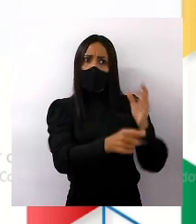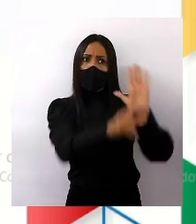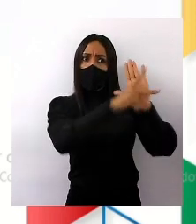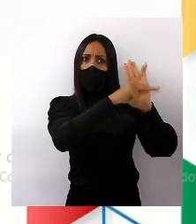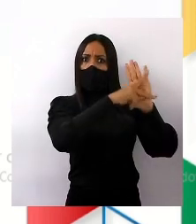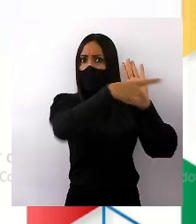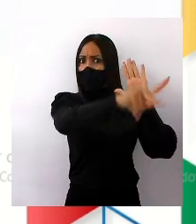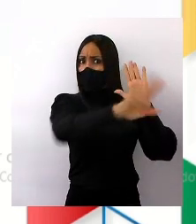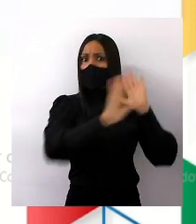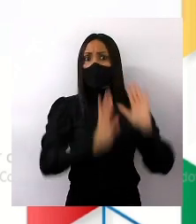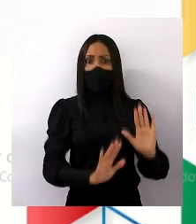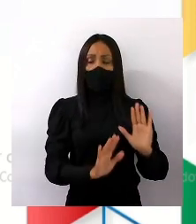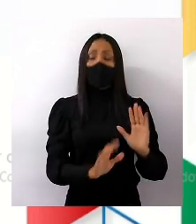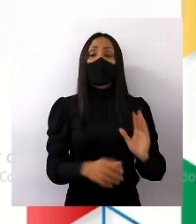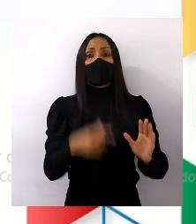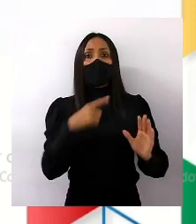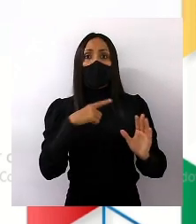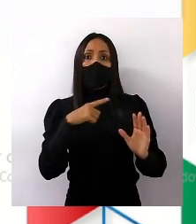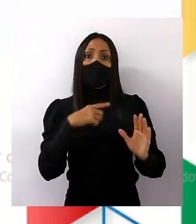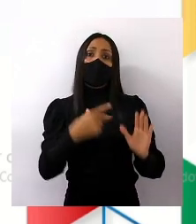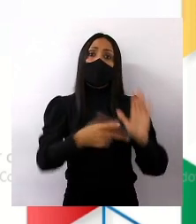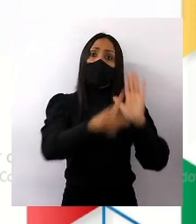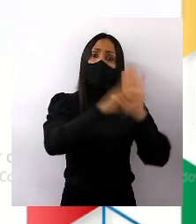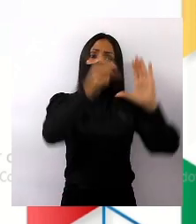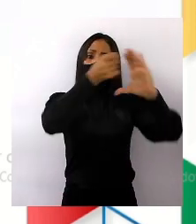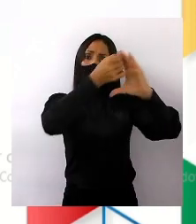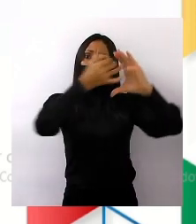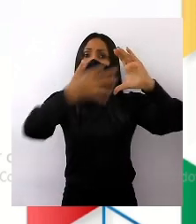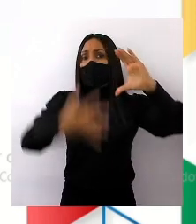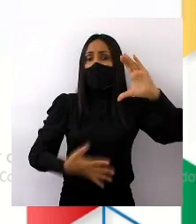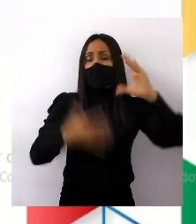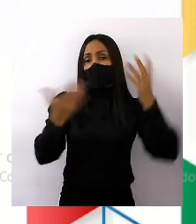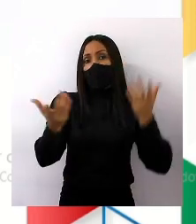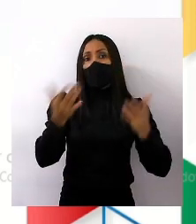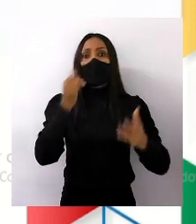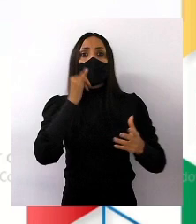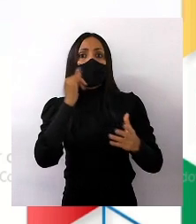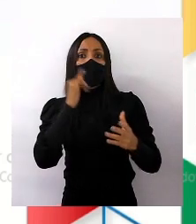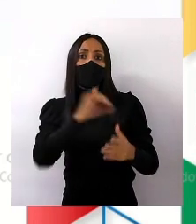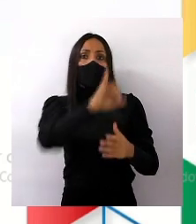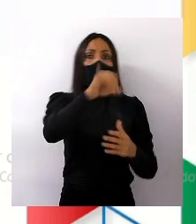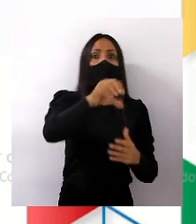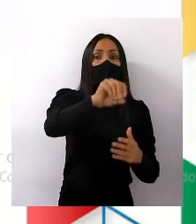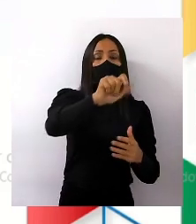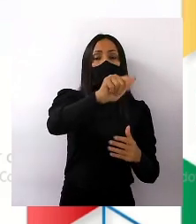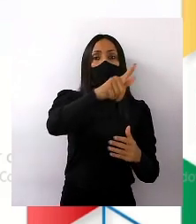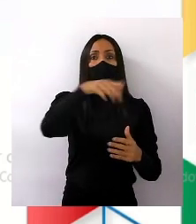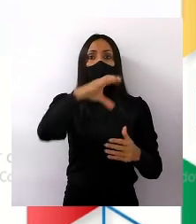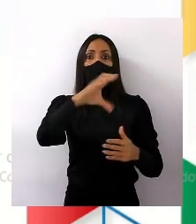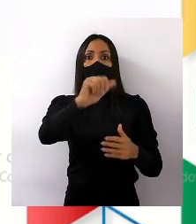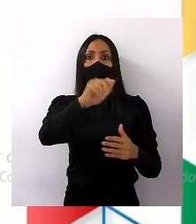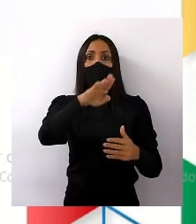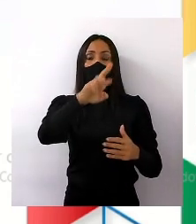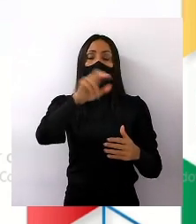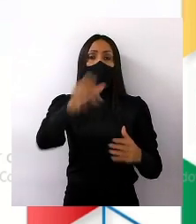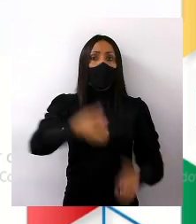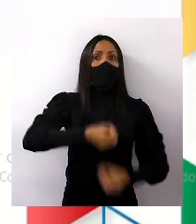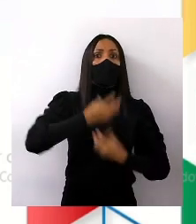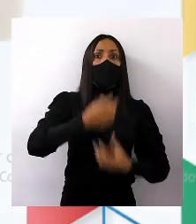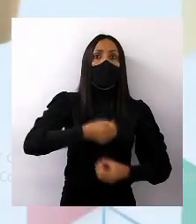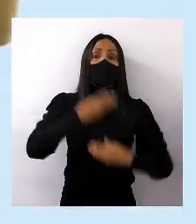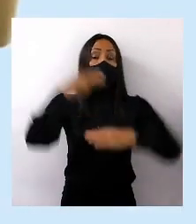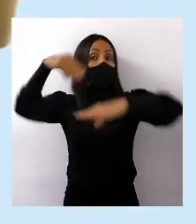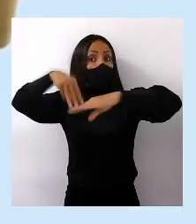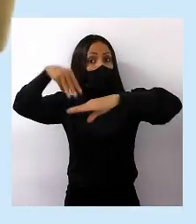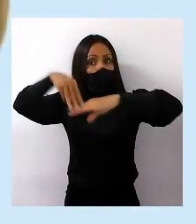seja, ele pode ter as suas próprias características. Vamos supor, João Cabral de Melo Neto, poeta